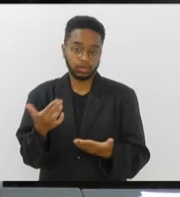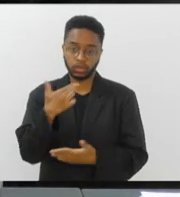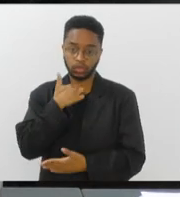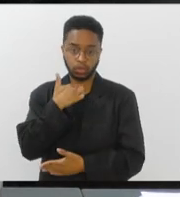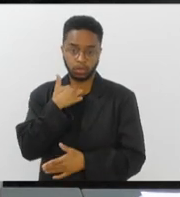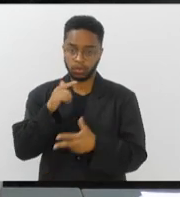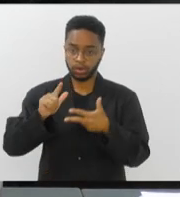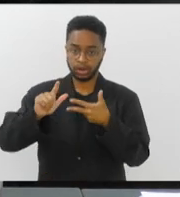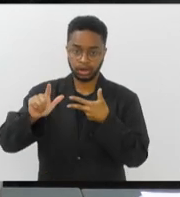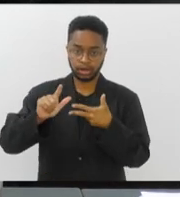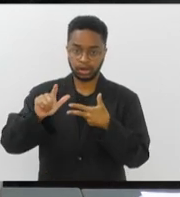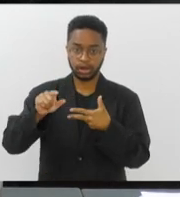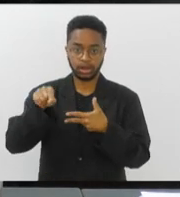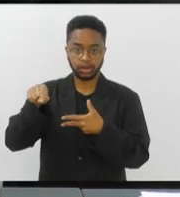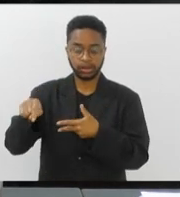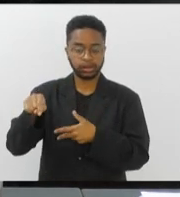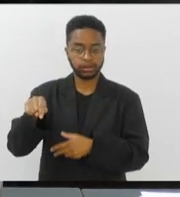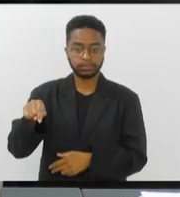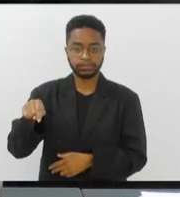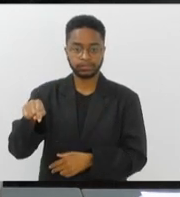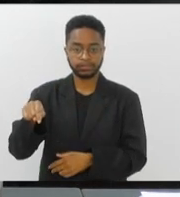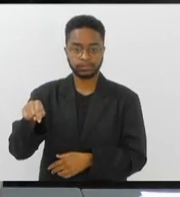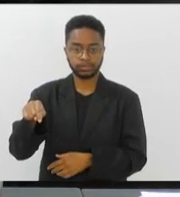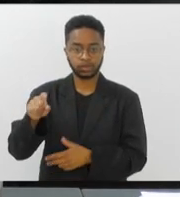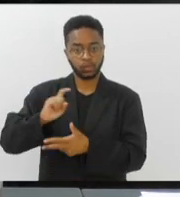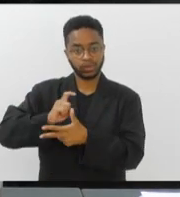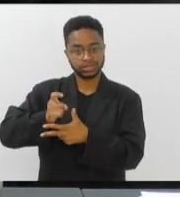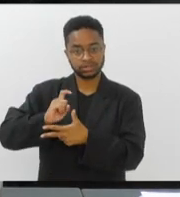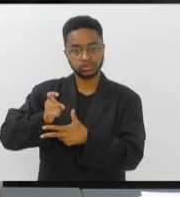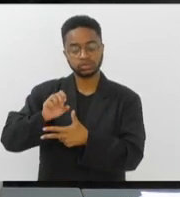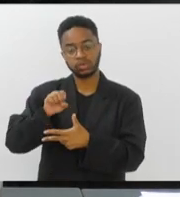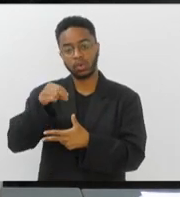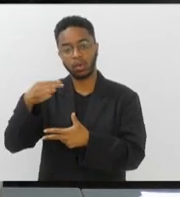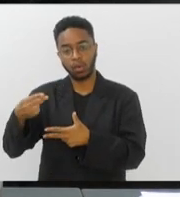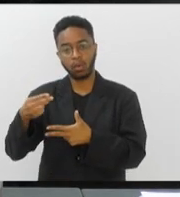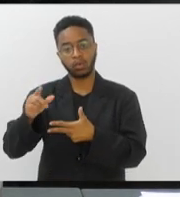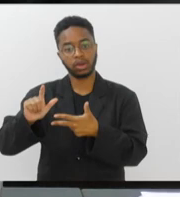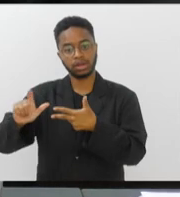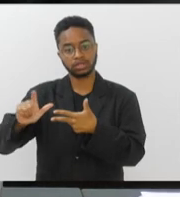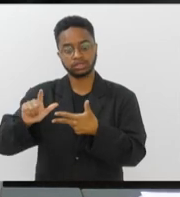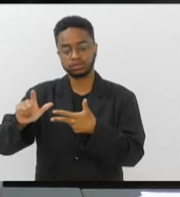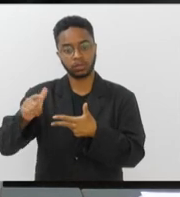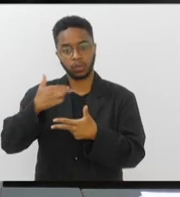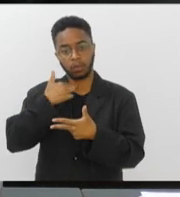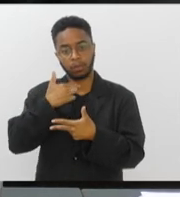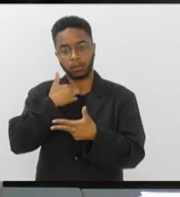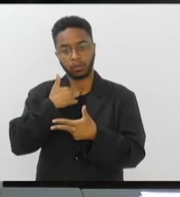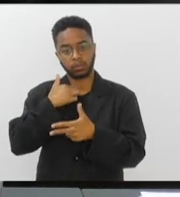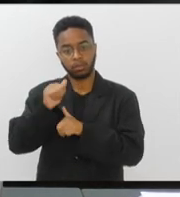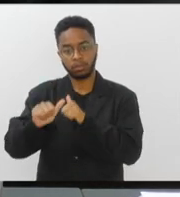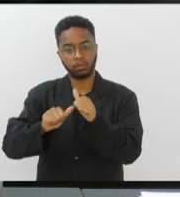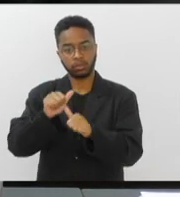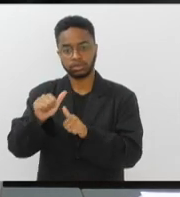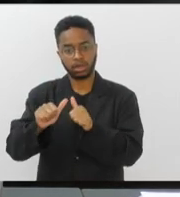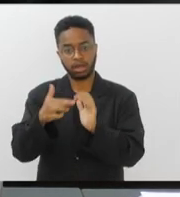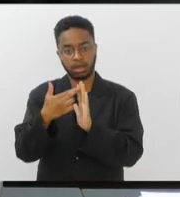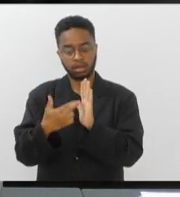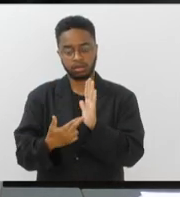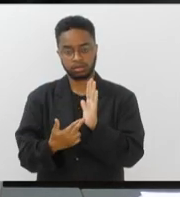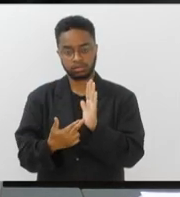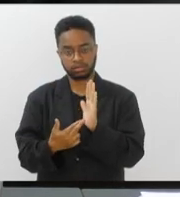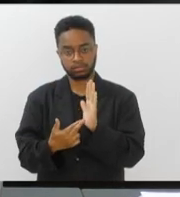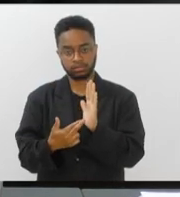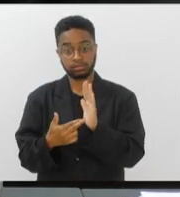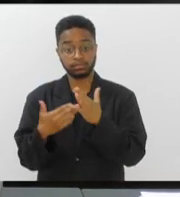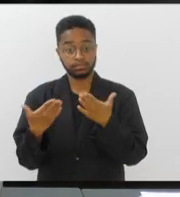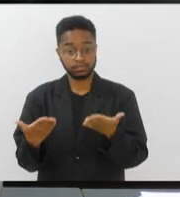o legislador do Poder Executivo, nem tampouco do Legislativo, alterar esta regra.